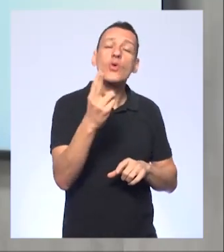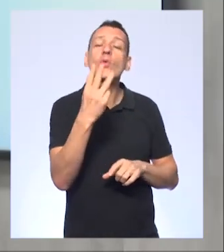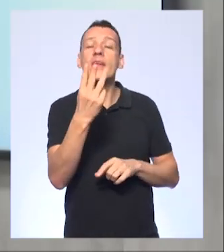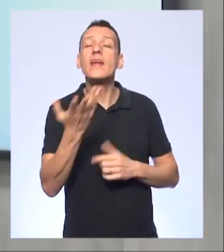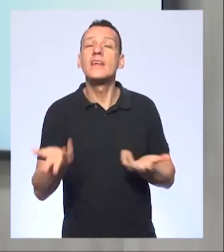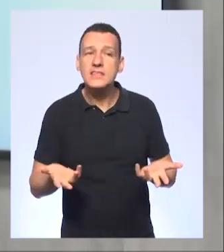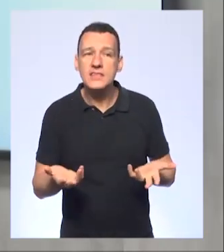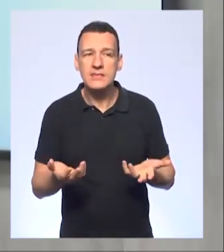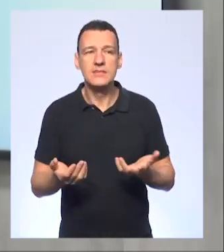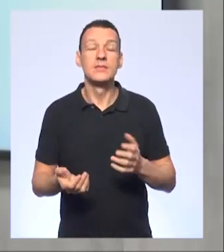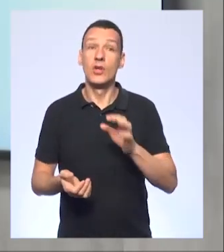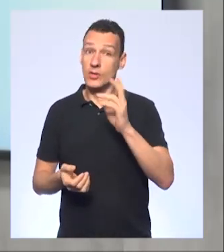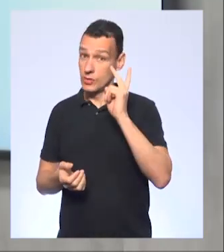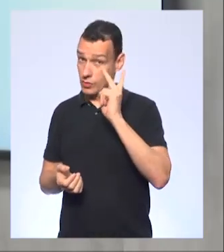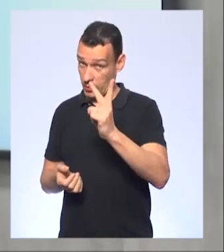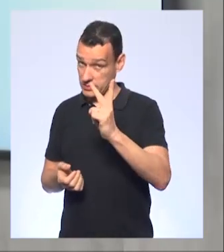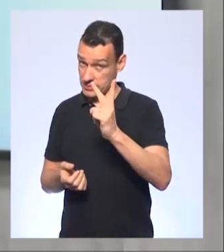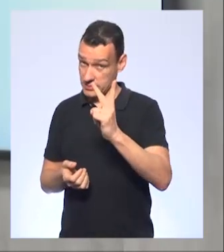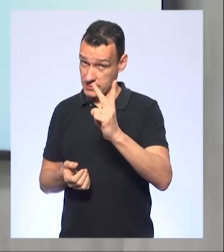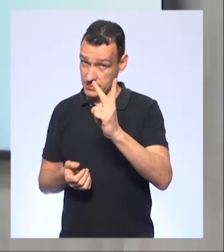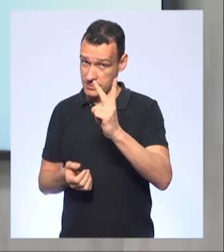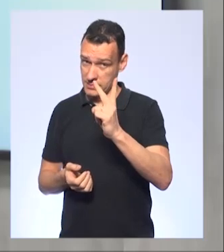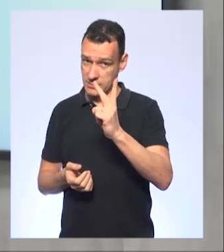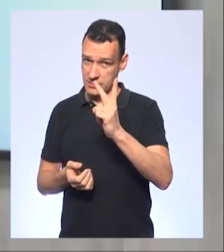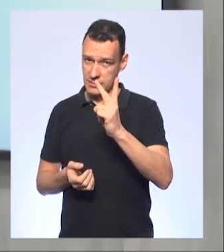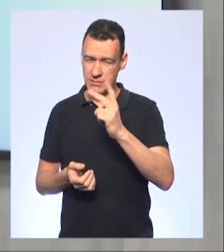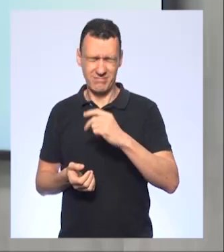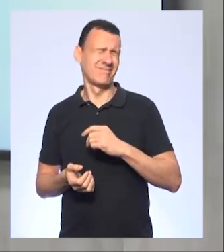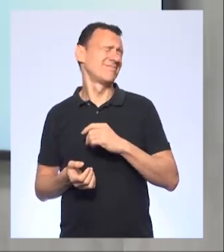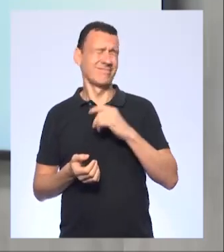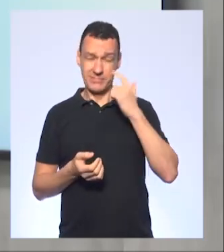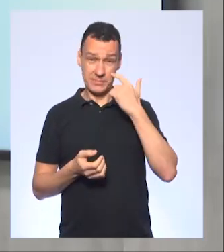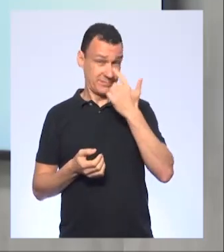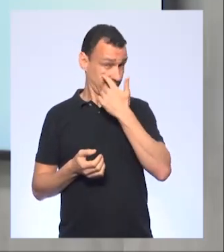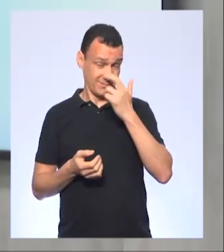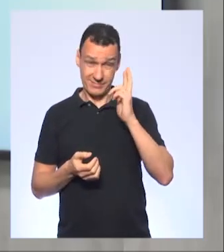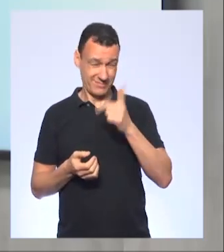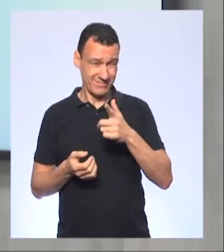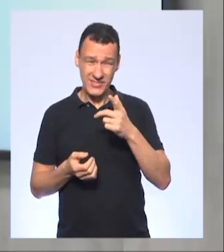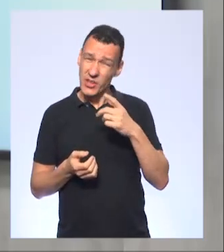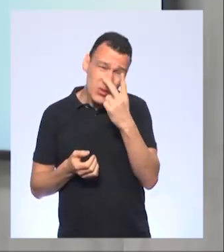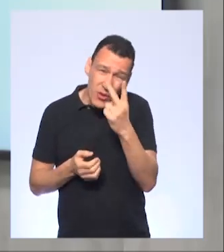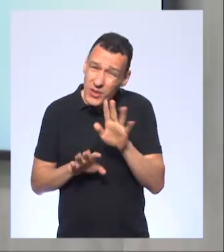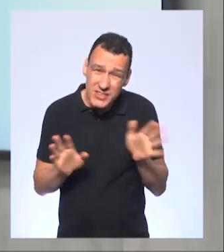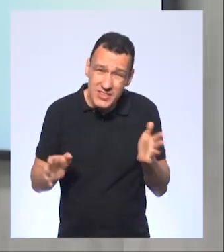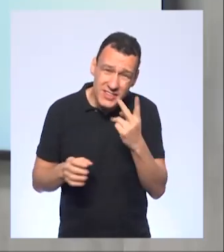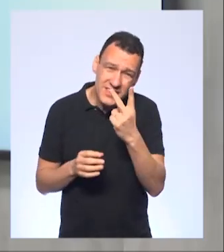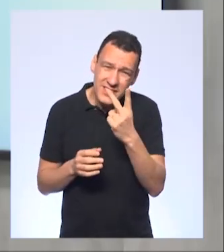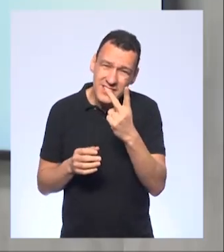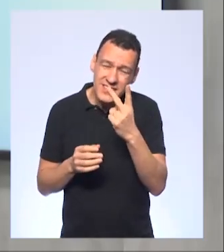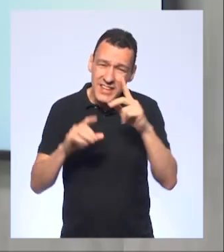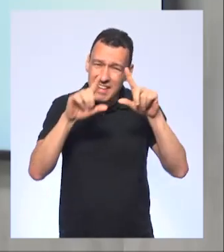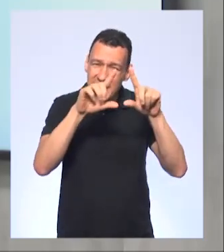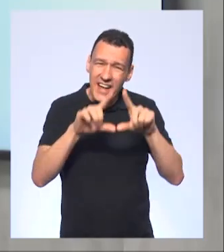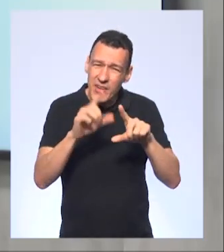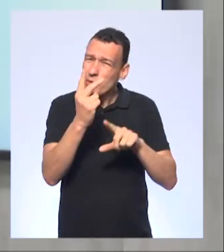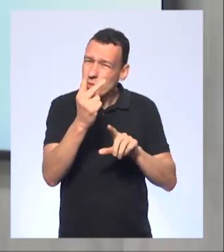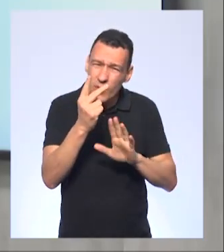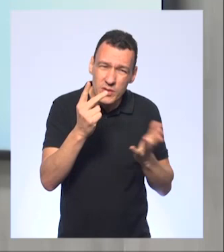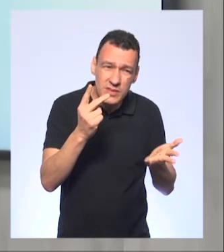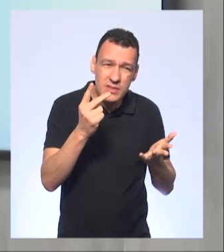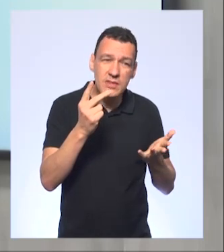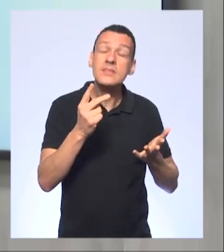só 2. Está louco, Fredão? 2, só 2. Tem um triângulo